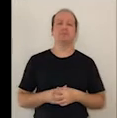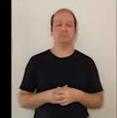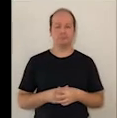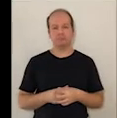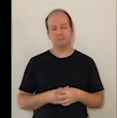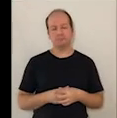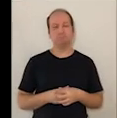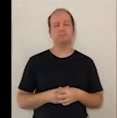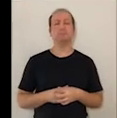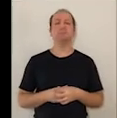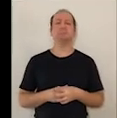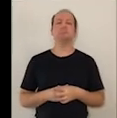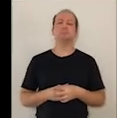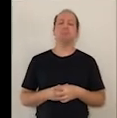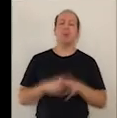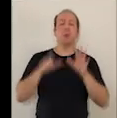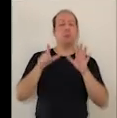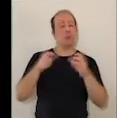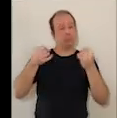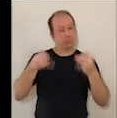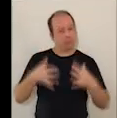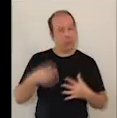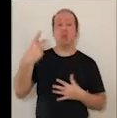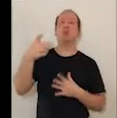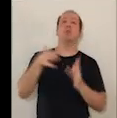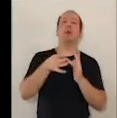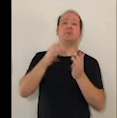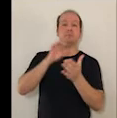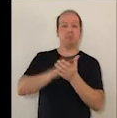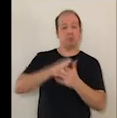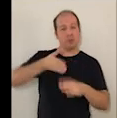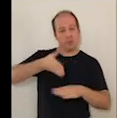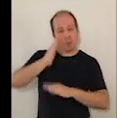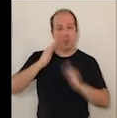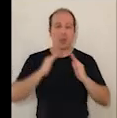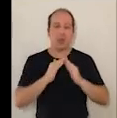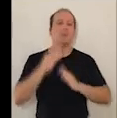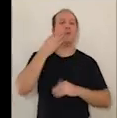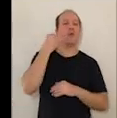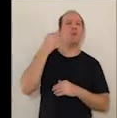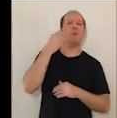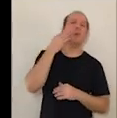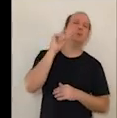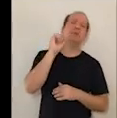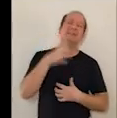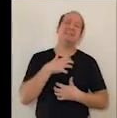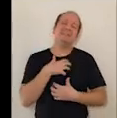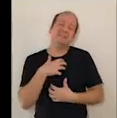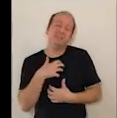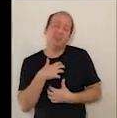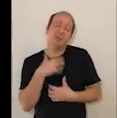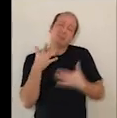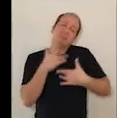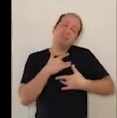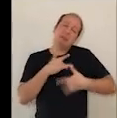Entendeu bem. Diga que sua esposa foi à casa de Volpone movida por um sentimento de piedade.